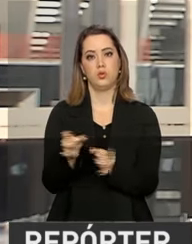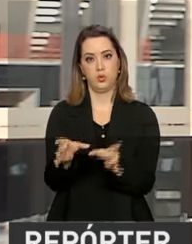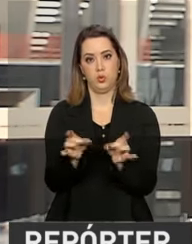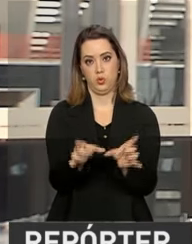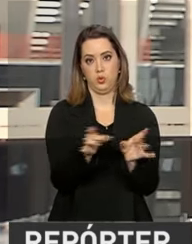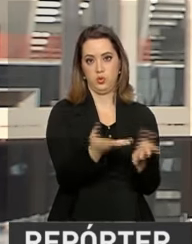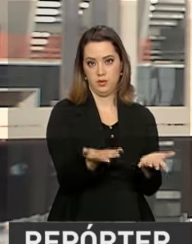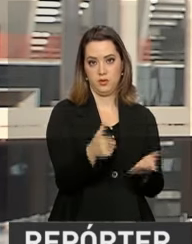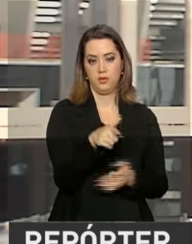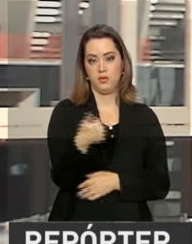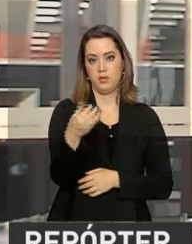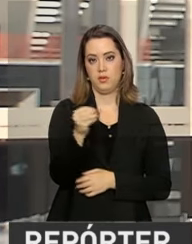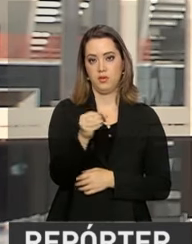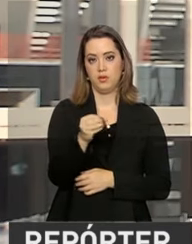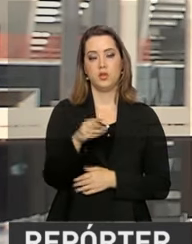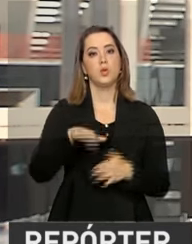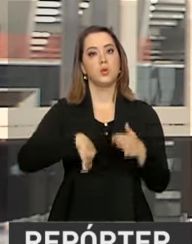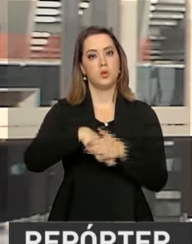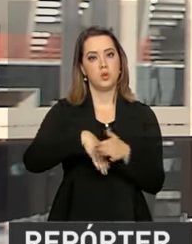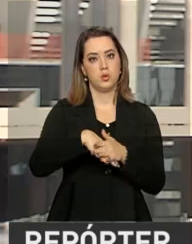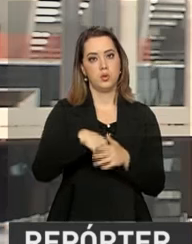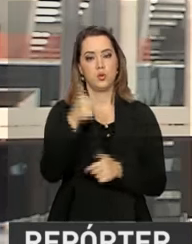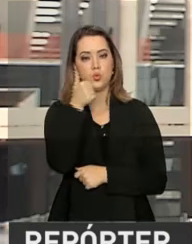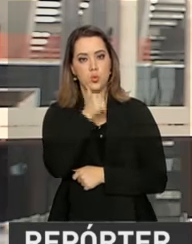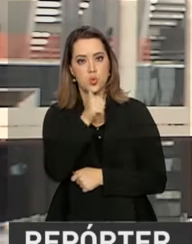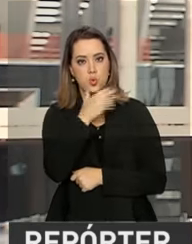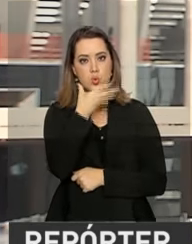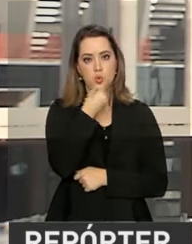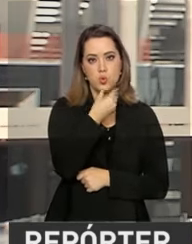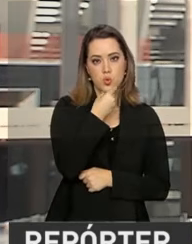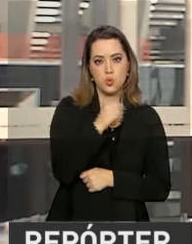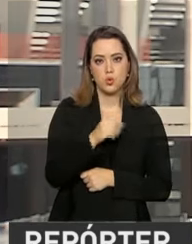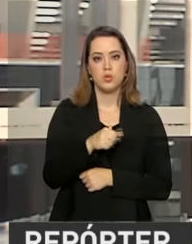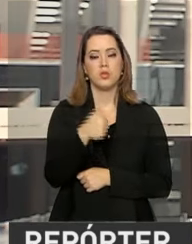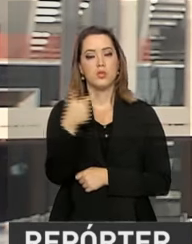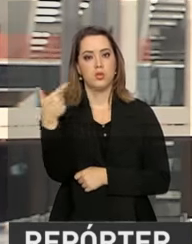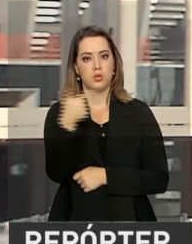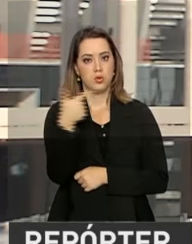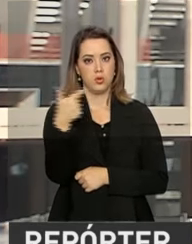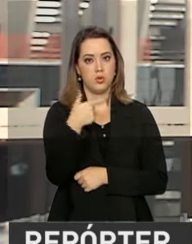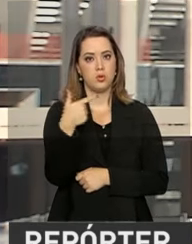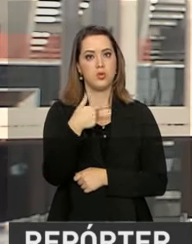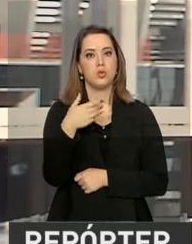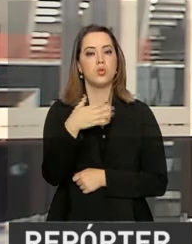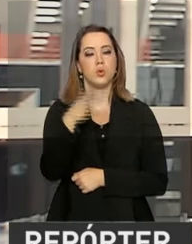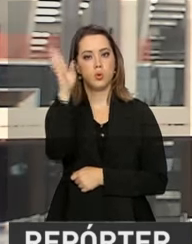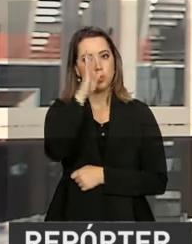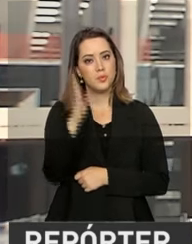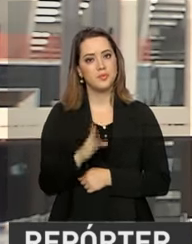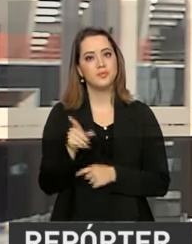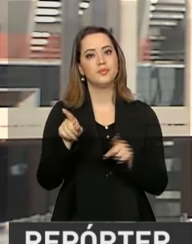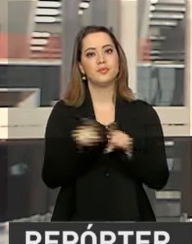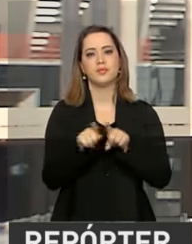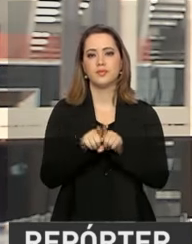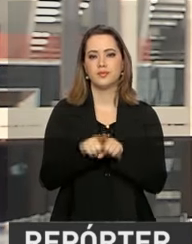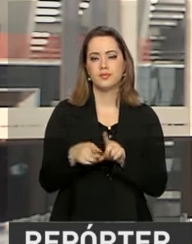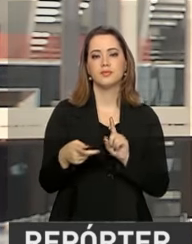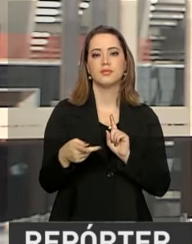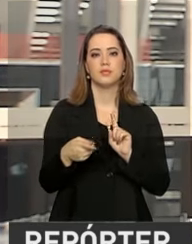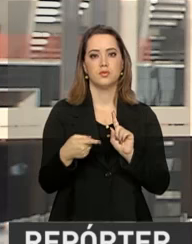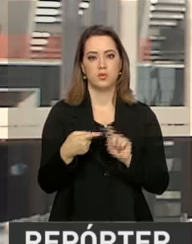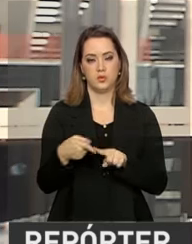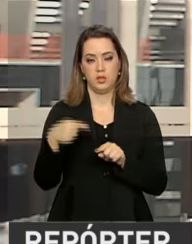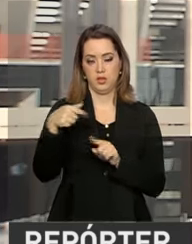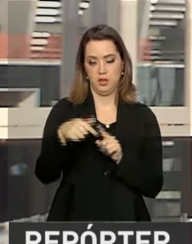São 10 jogos entre masculinos e femininos, 2 deles da seleção brasileira. Além de Brasília e do Rio de Janeiro, também sediam o